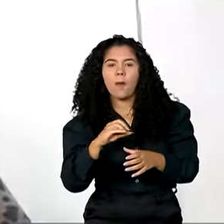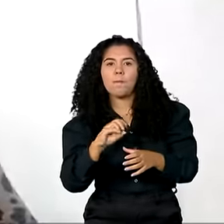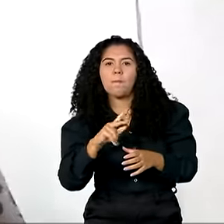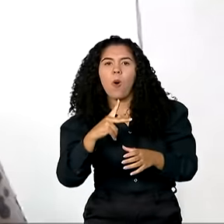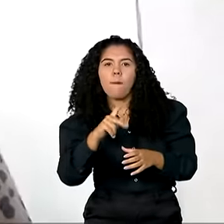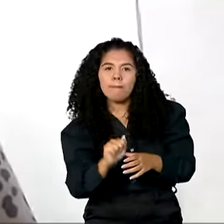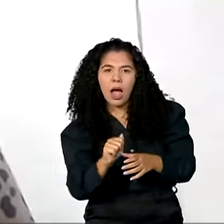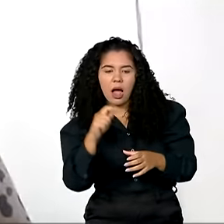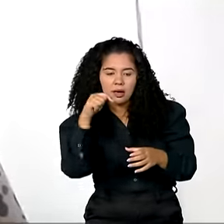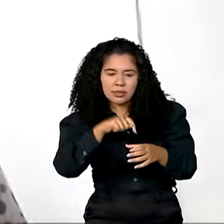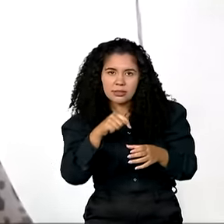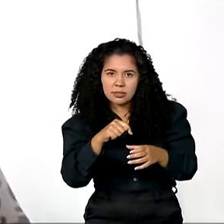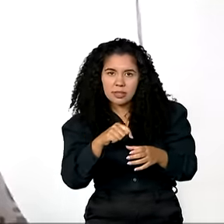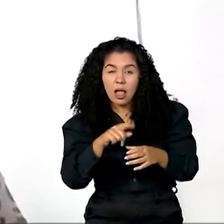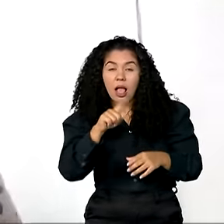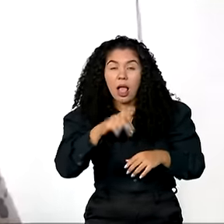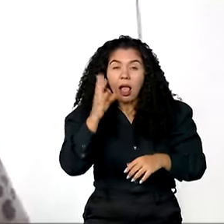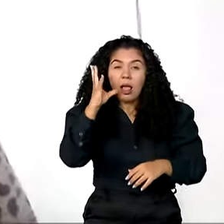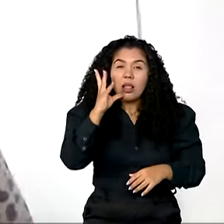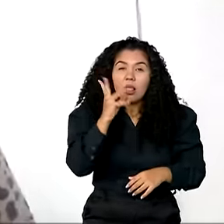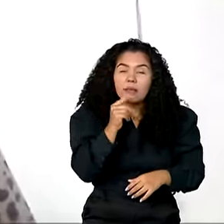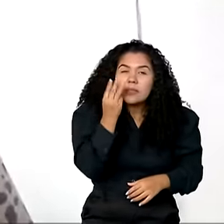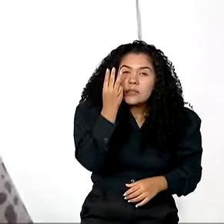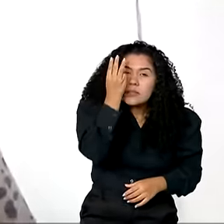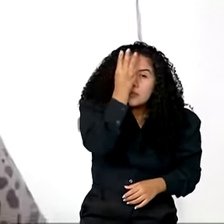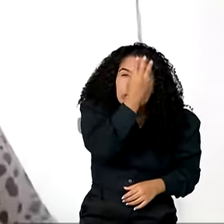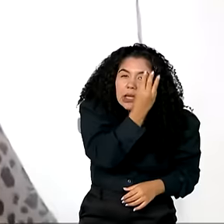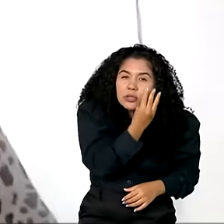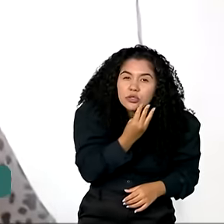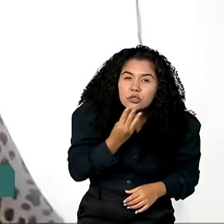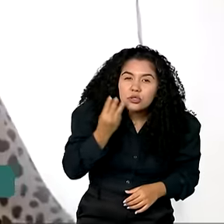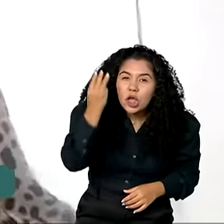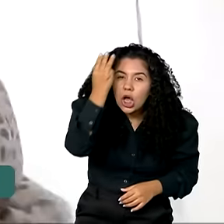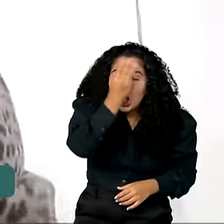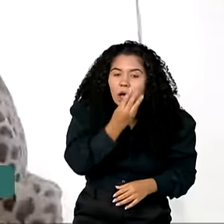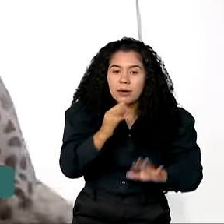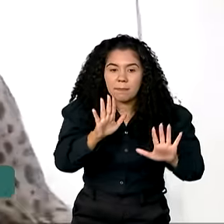o procedimento dela era em 3 horas. Uma receita, nós